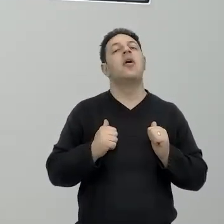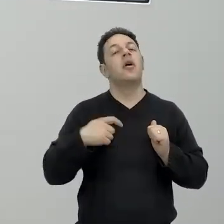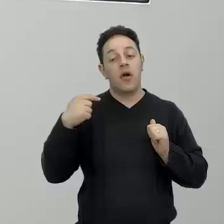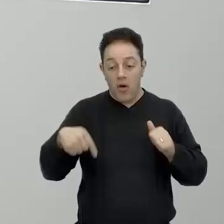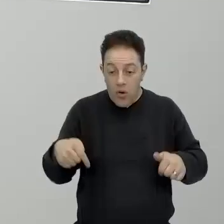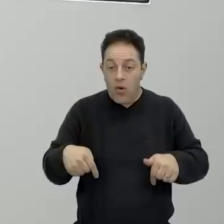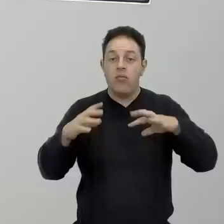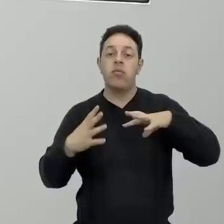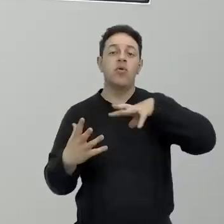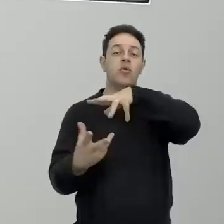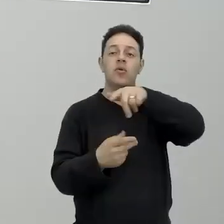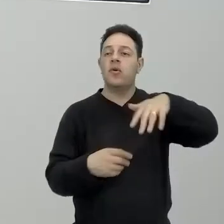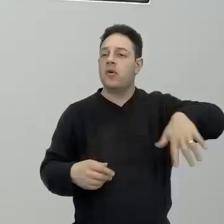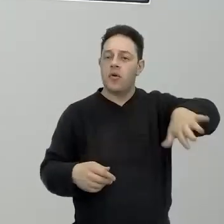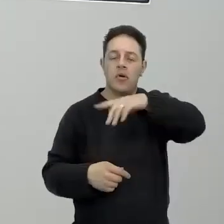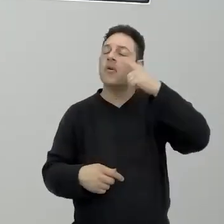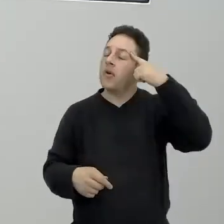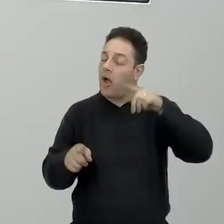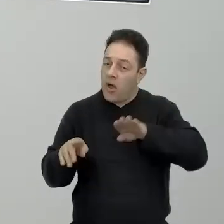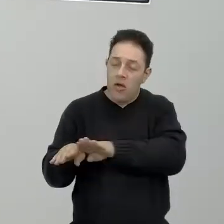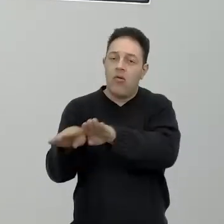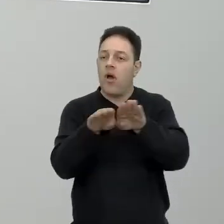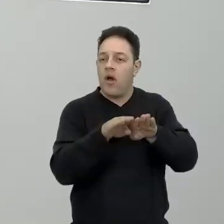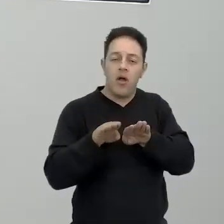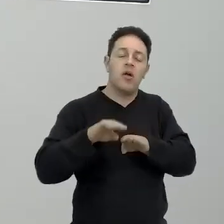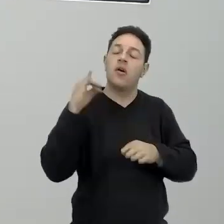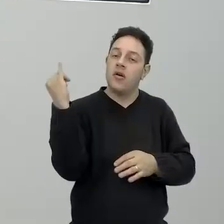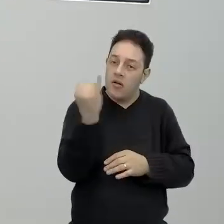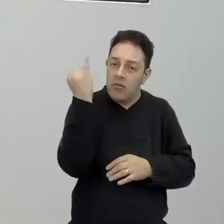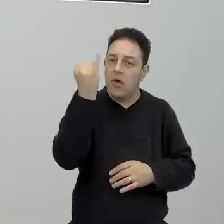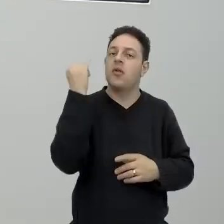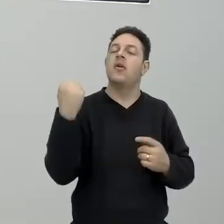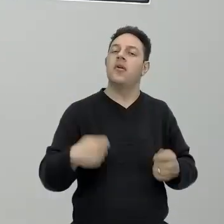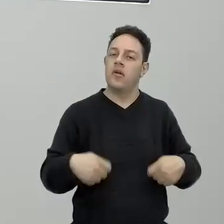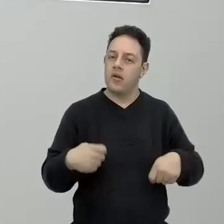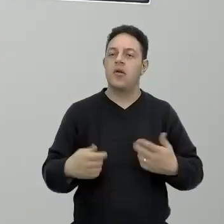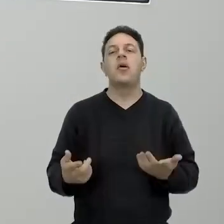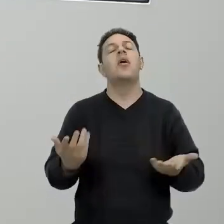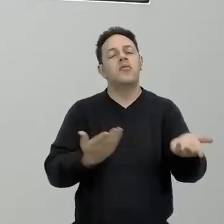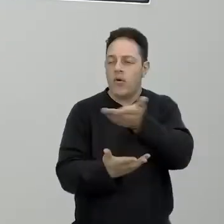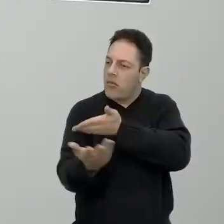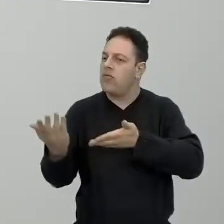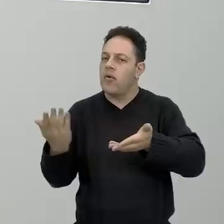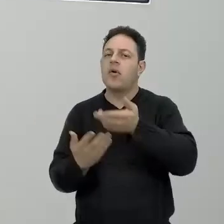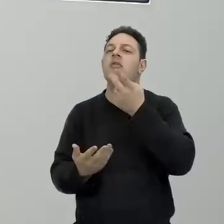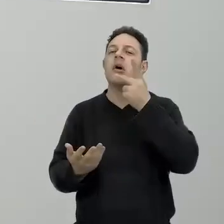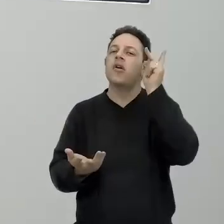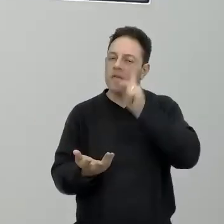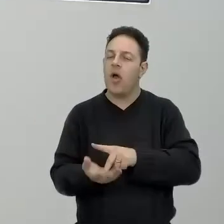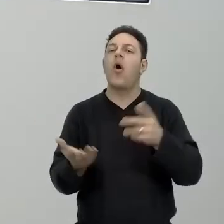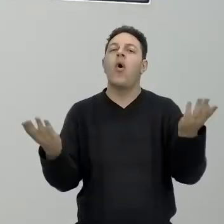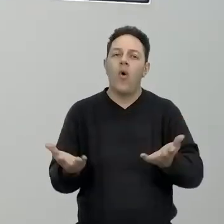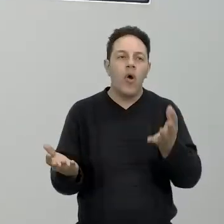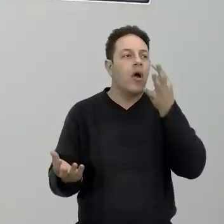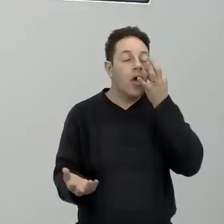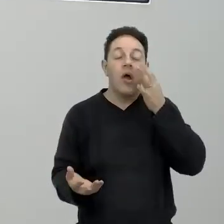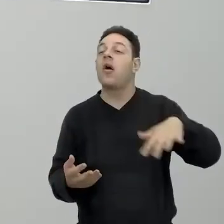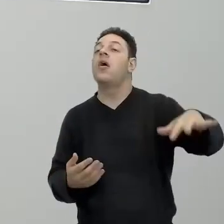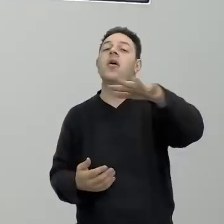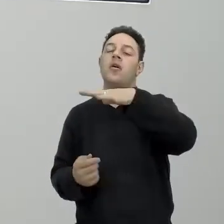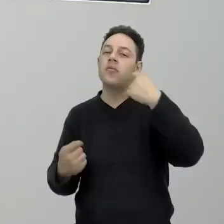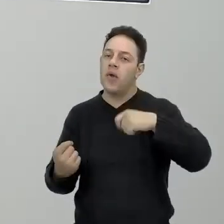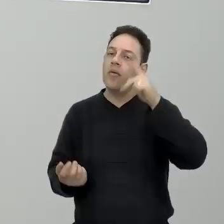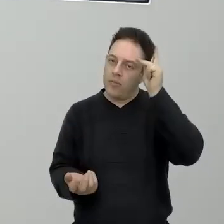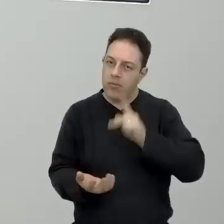uma forma de passagem assim, mas que a gente consiga interagir mesmo com a realidade que se apresenta e